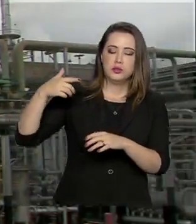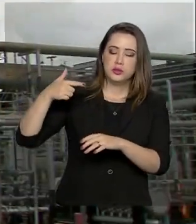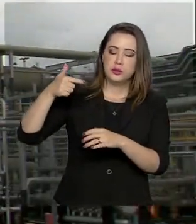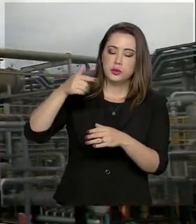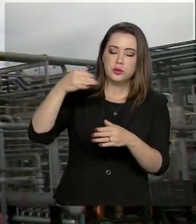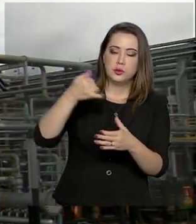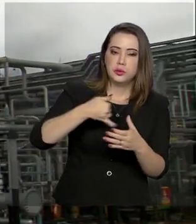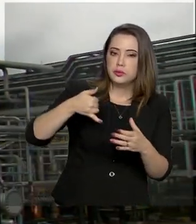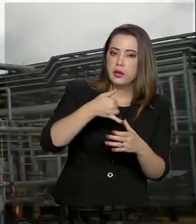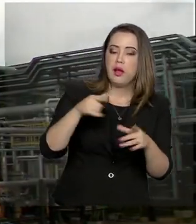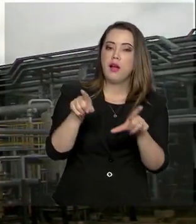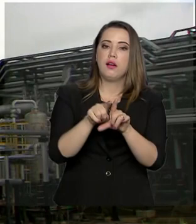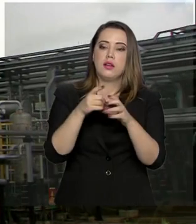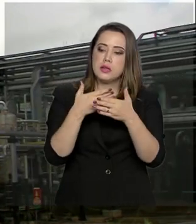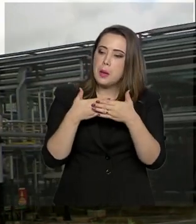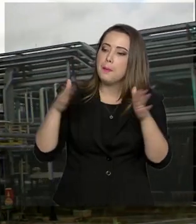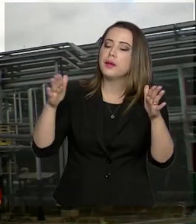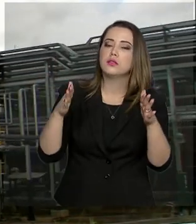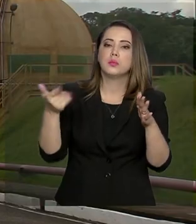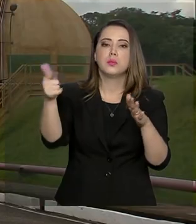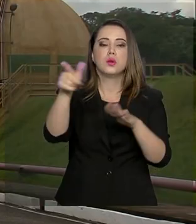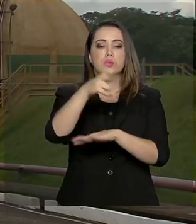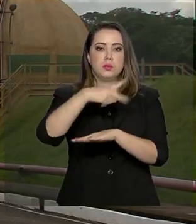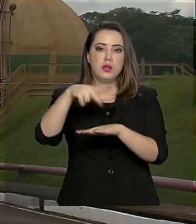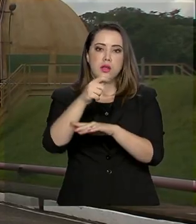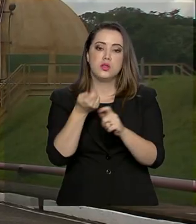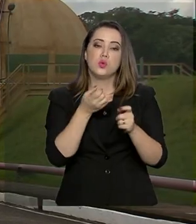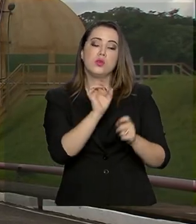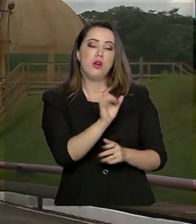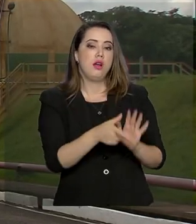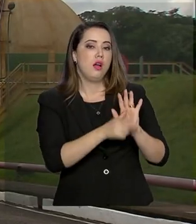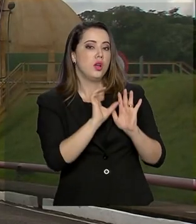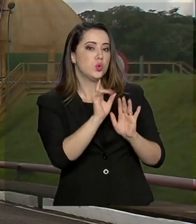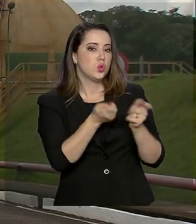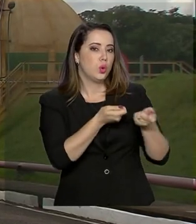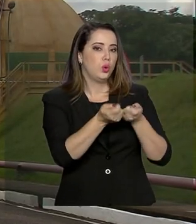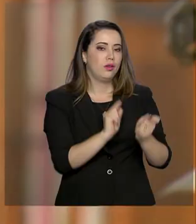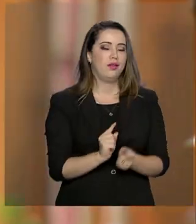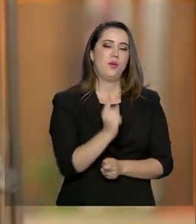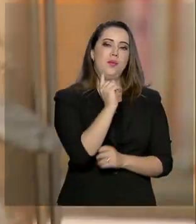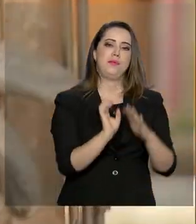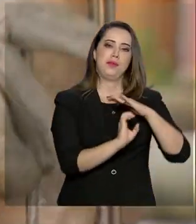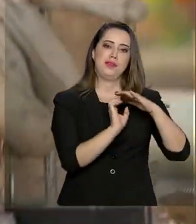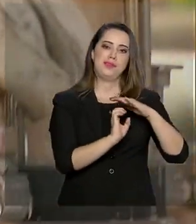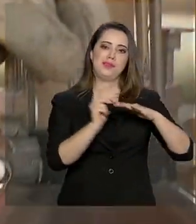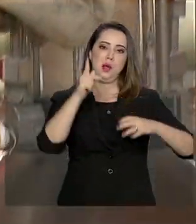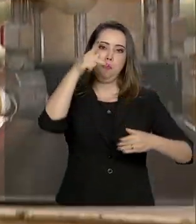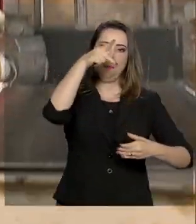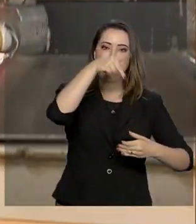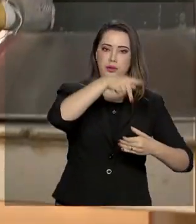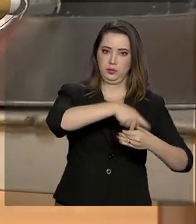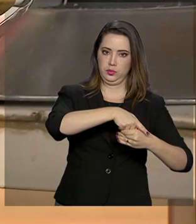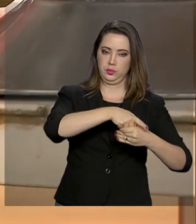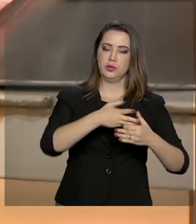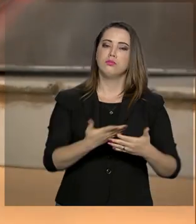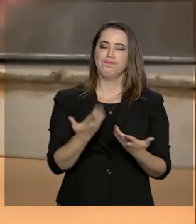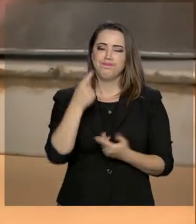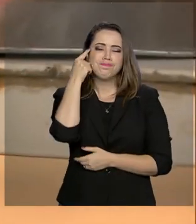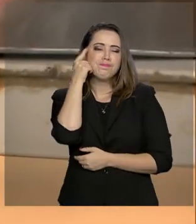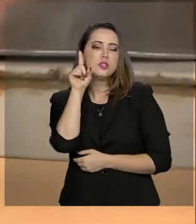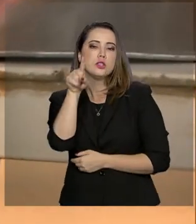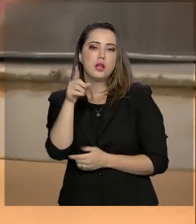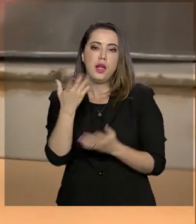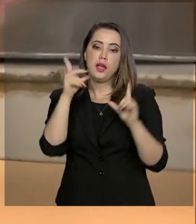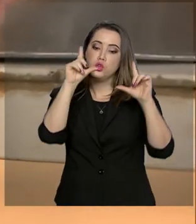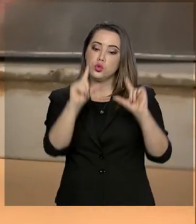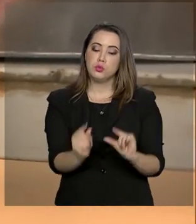muito usado na indústria em termoelétricas, era controlada pela Petrobras. A ideia do governo é que a competição leve